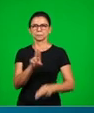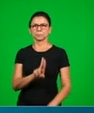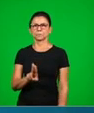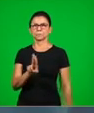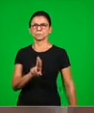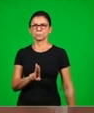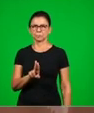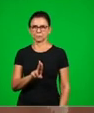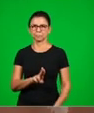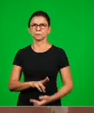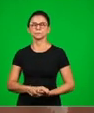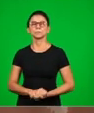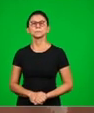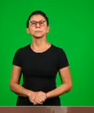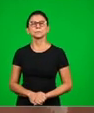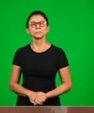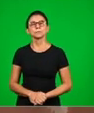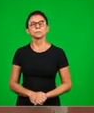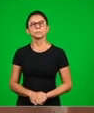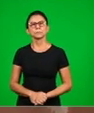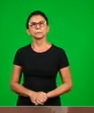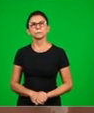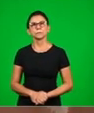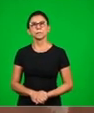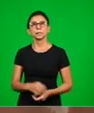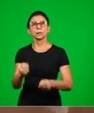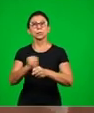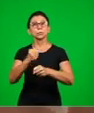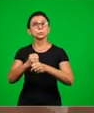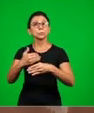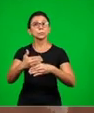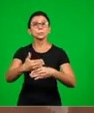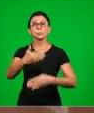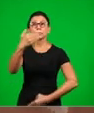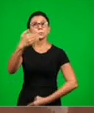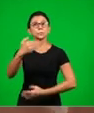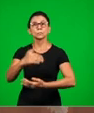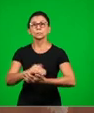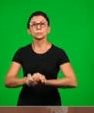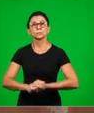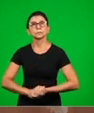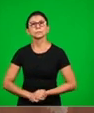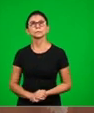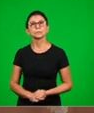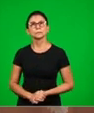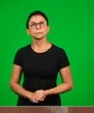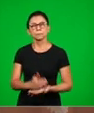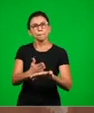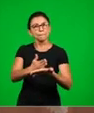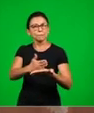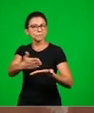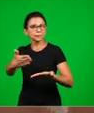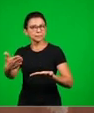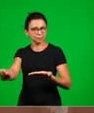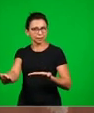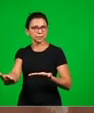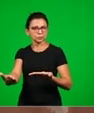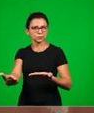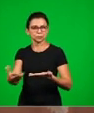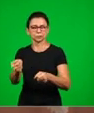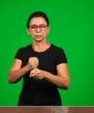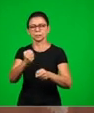por Neemias e aqueles que estavam na edificação dos muros. Então nós temos que, desde aquele dia, metade trabalhava na